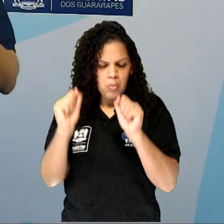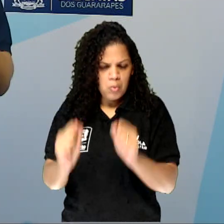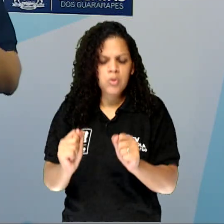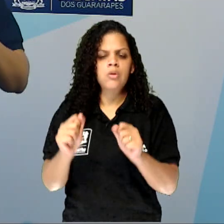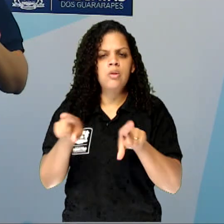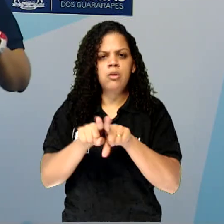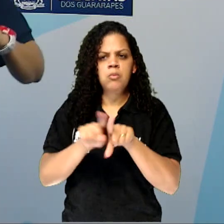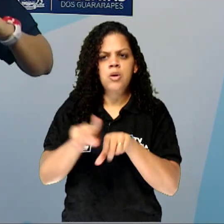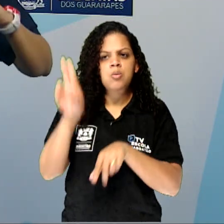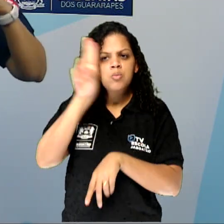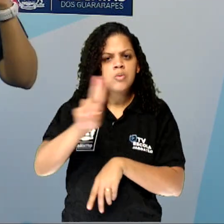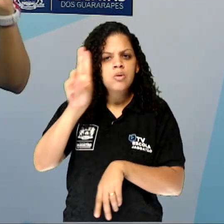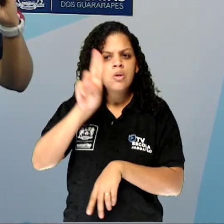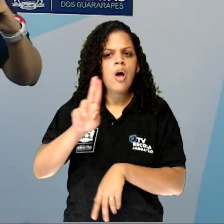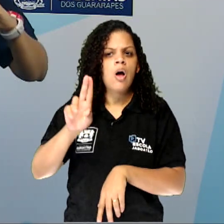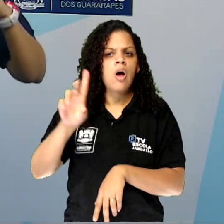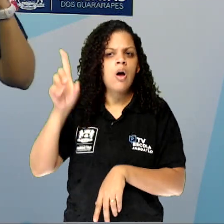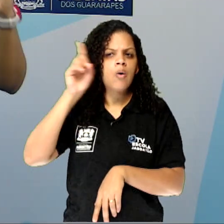por exemplo,